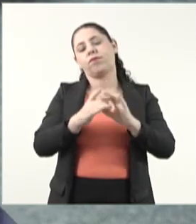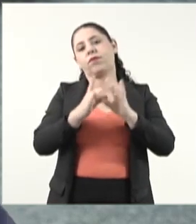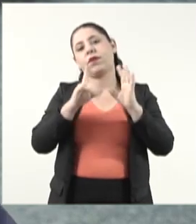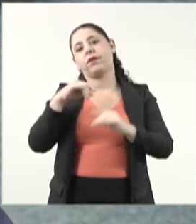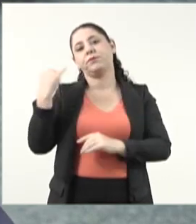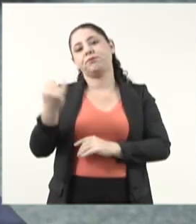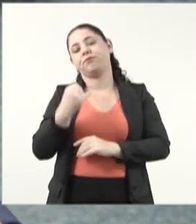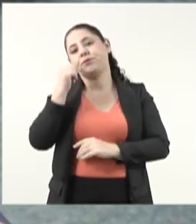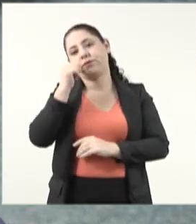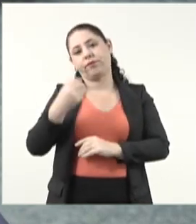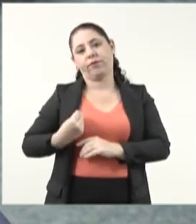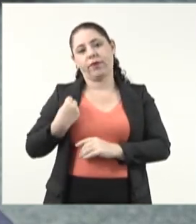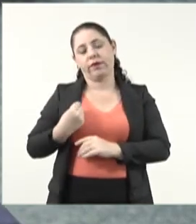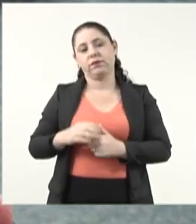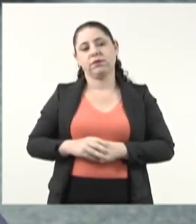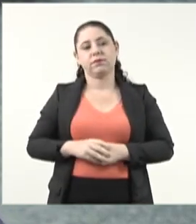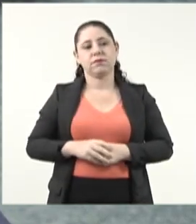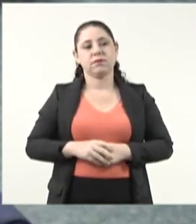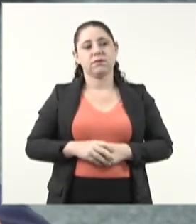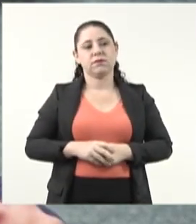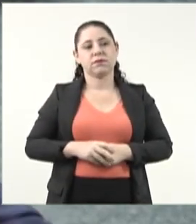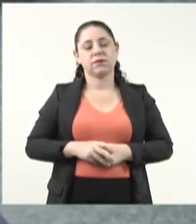essa participação de forma...